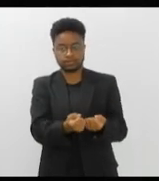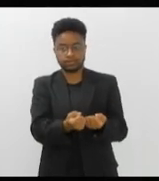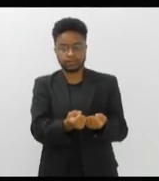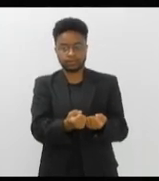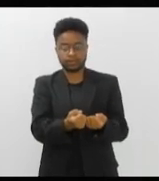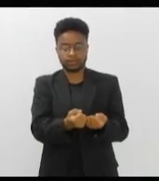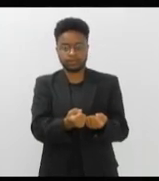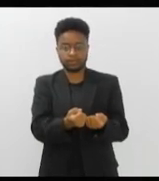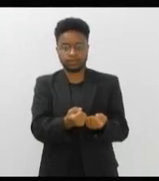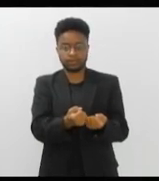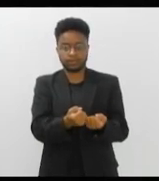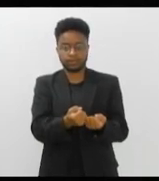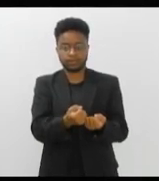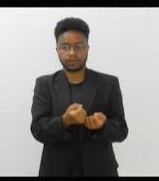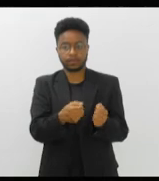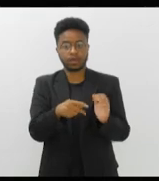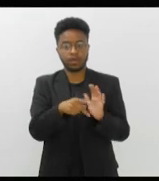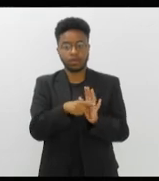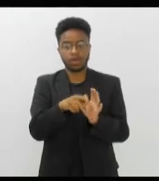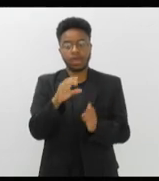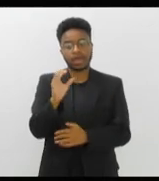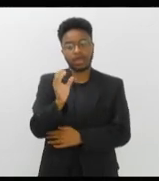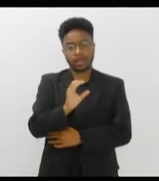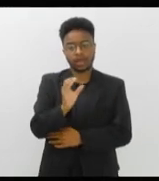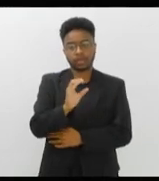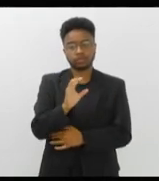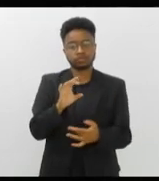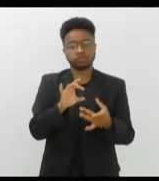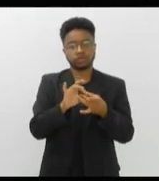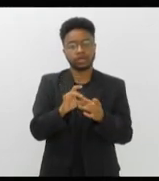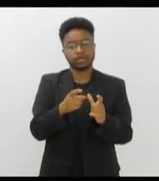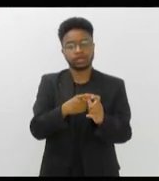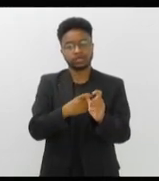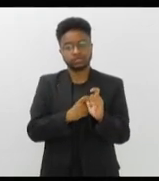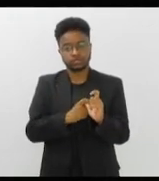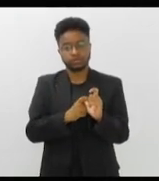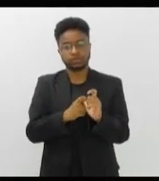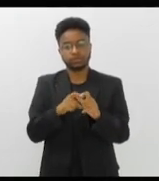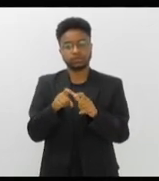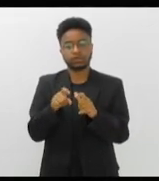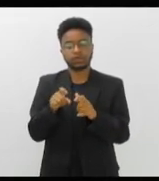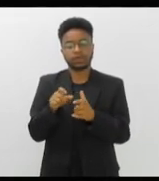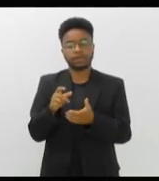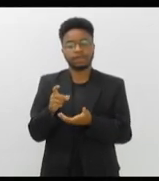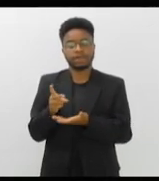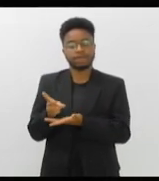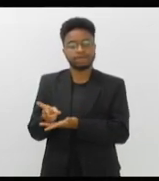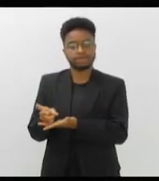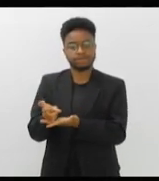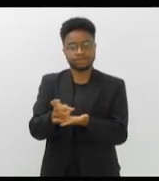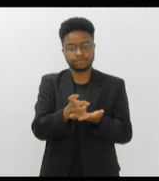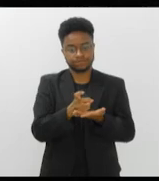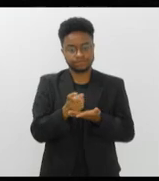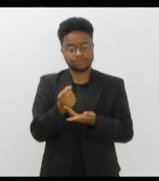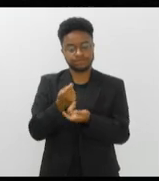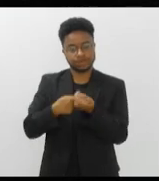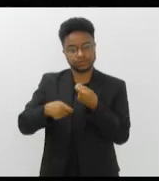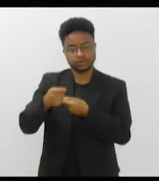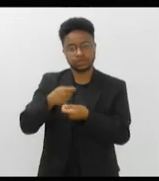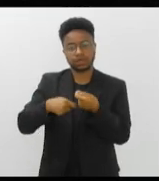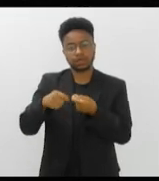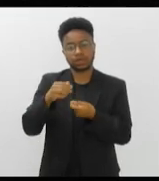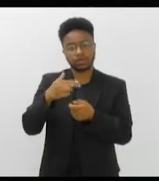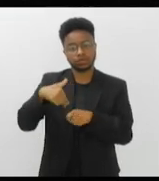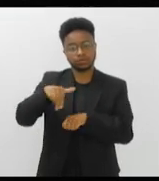originários de créditos inscritos na dívidaativa da Fazenda Estadual para a união confessados